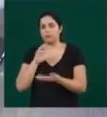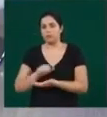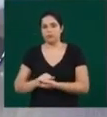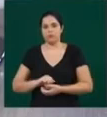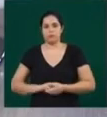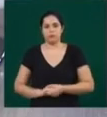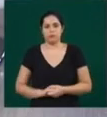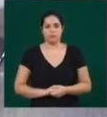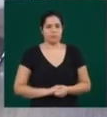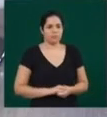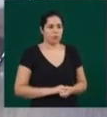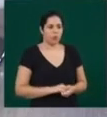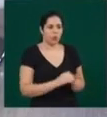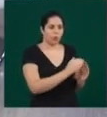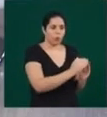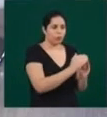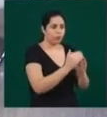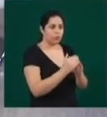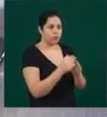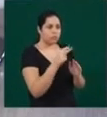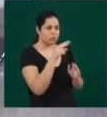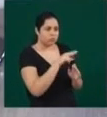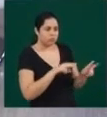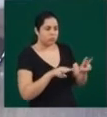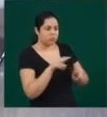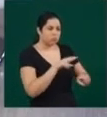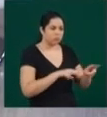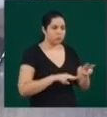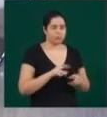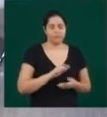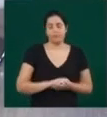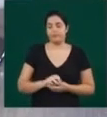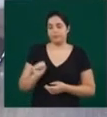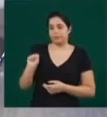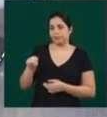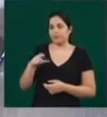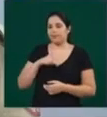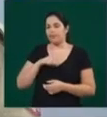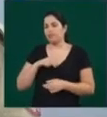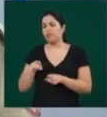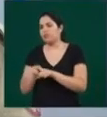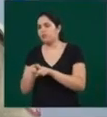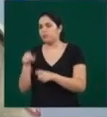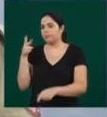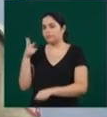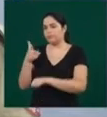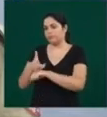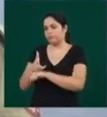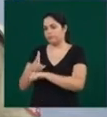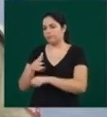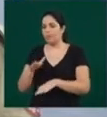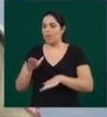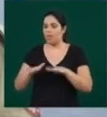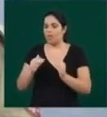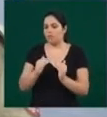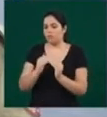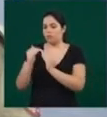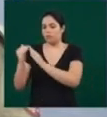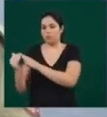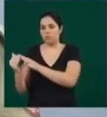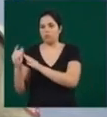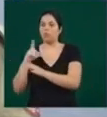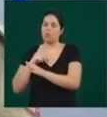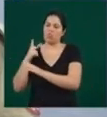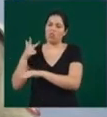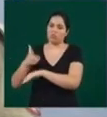são os vizinhos. É, o monitoramento, claro, né? Os vizinhos. Aí também vem a questão das câmeras, né? Às vezes os próprios vizinhos instalam aqueles